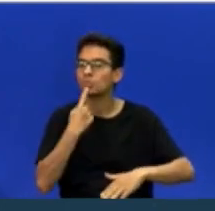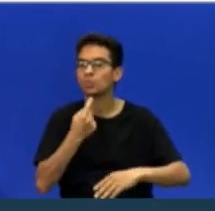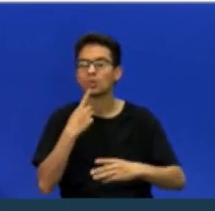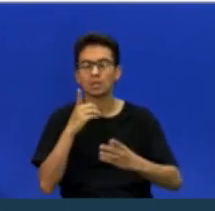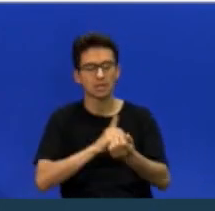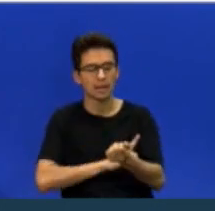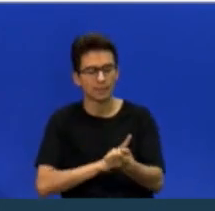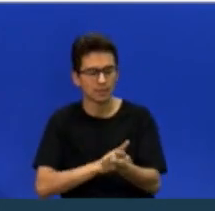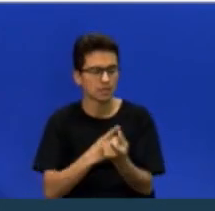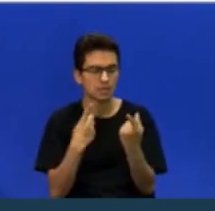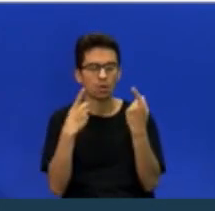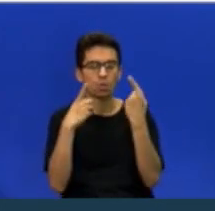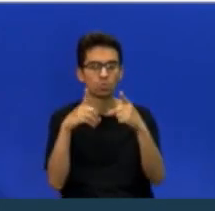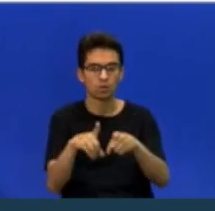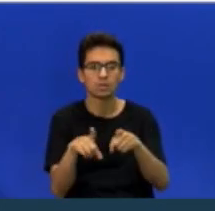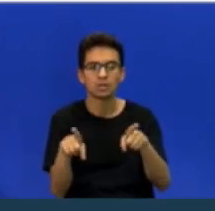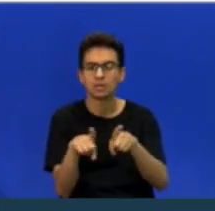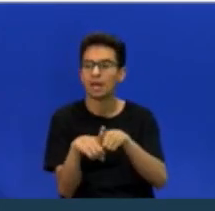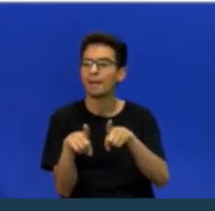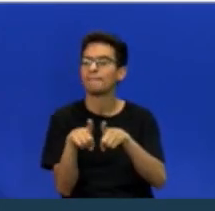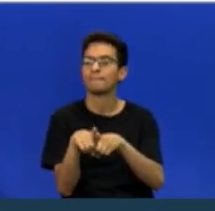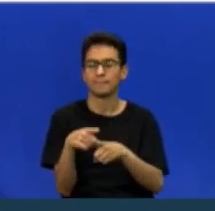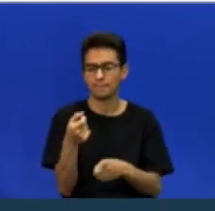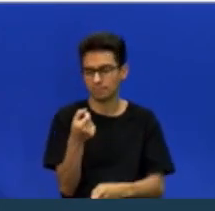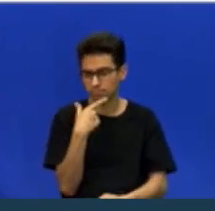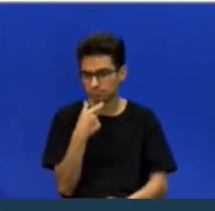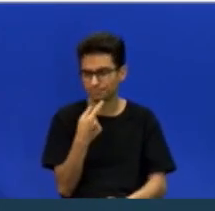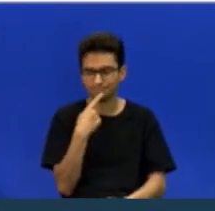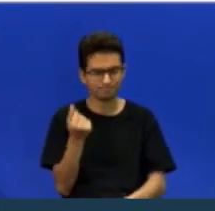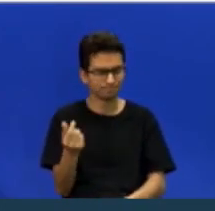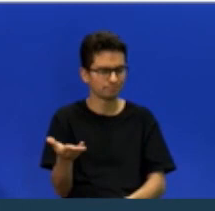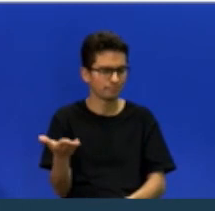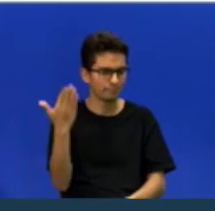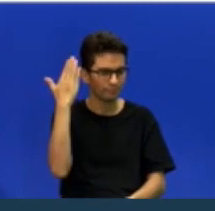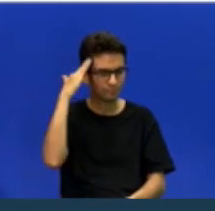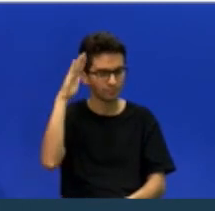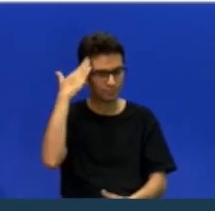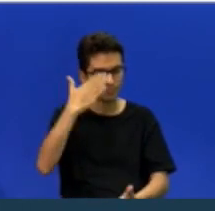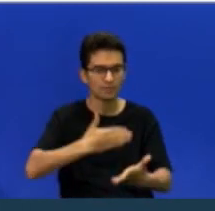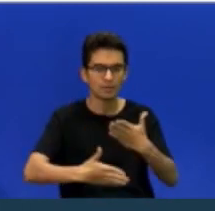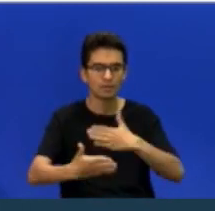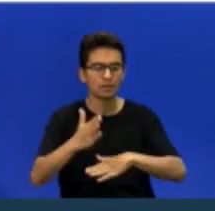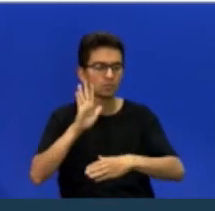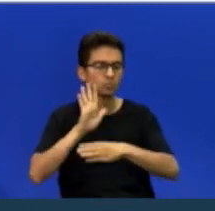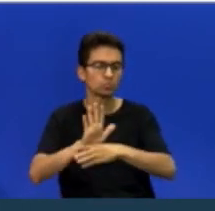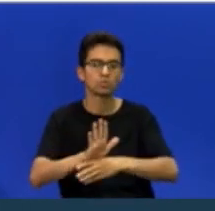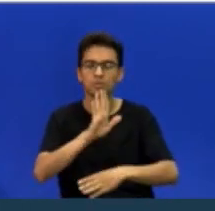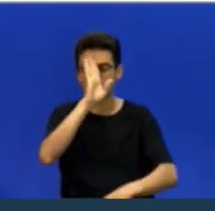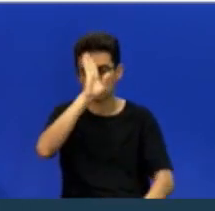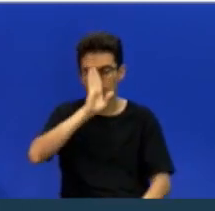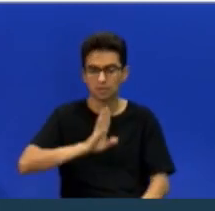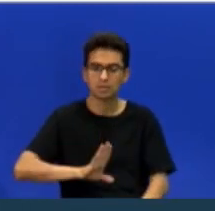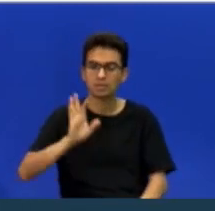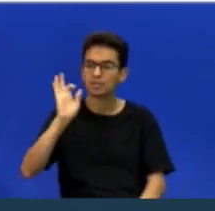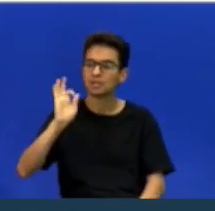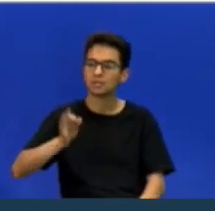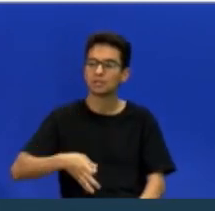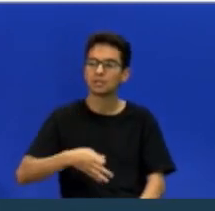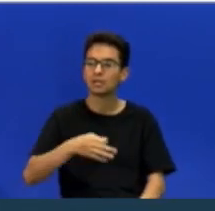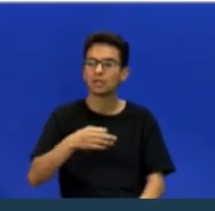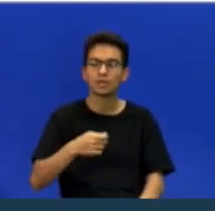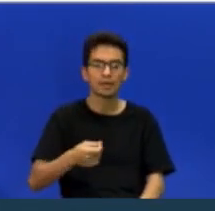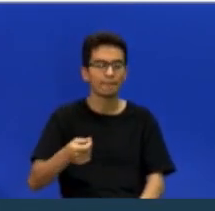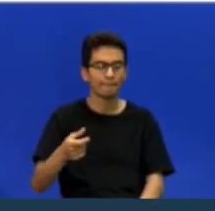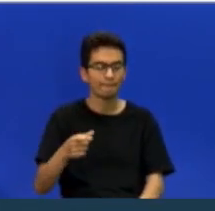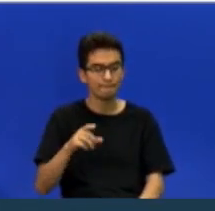diabetes e hipertensão, e muitos desses medicamentos, quando são de alto custo, têm a sua distribuição de maneira gratuita. O Cartão